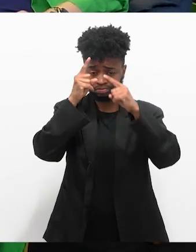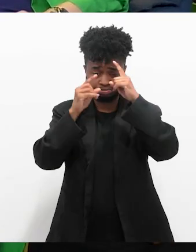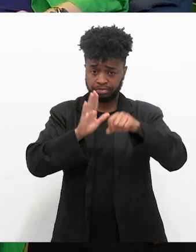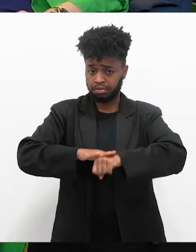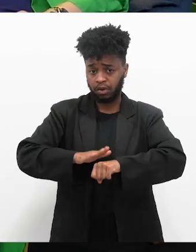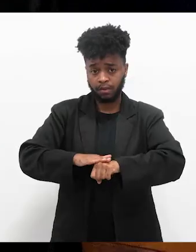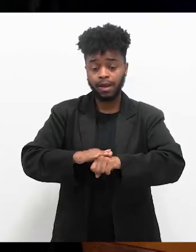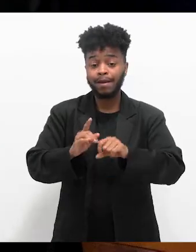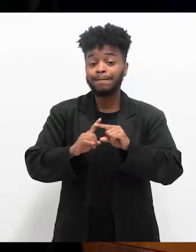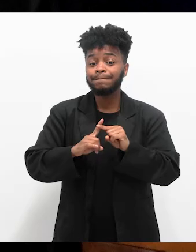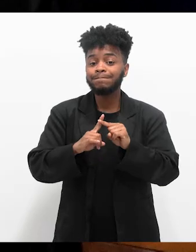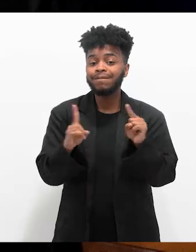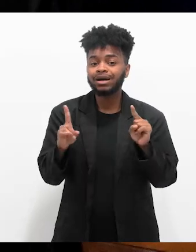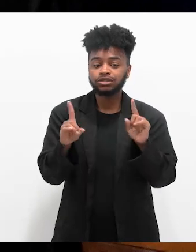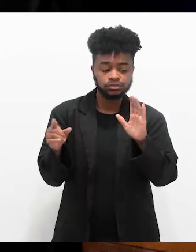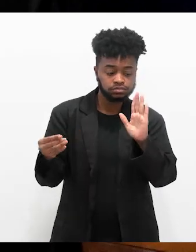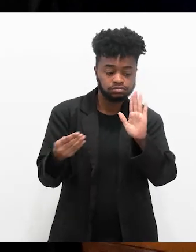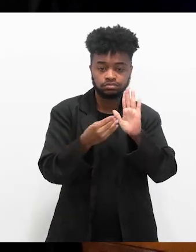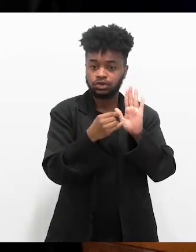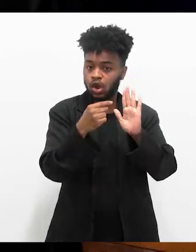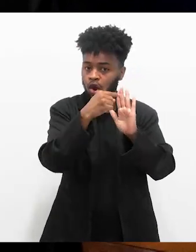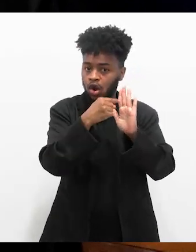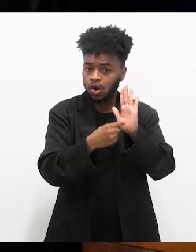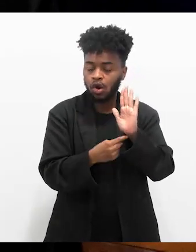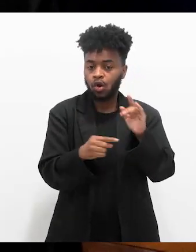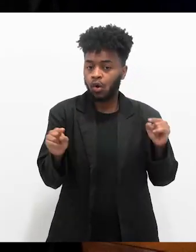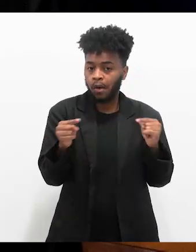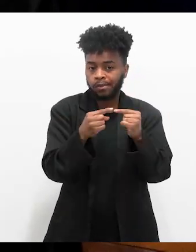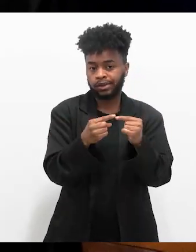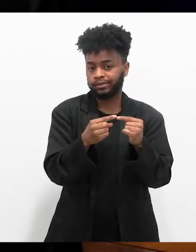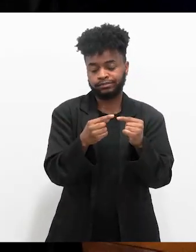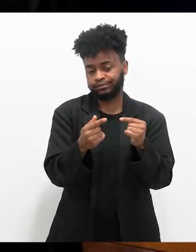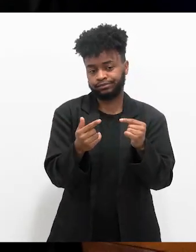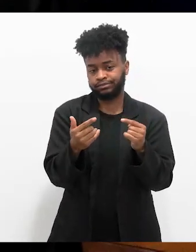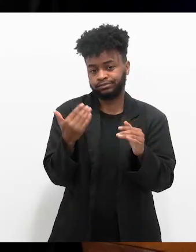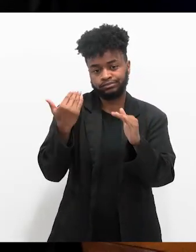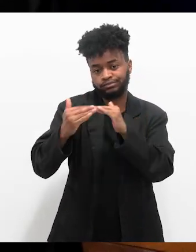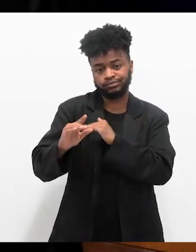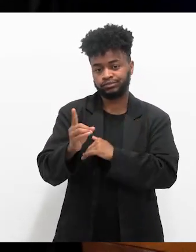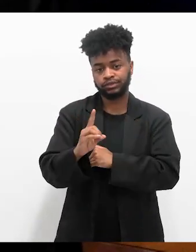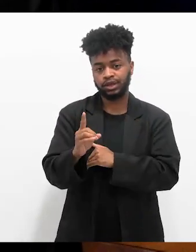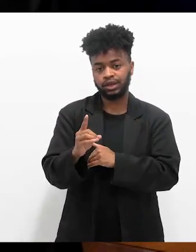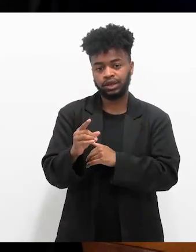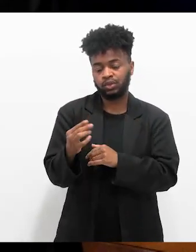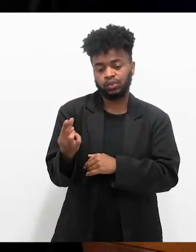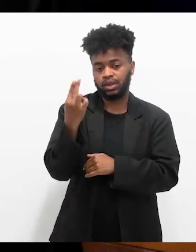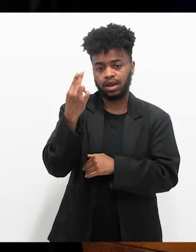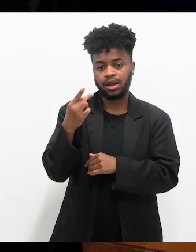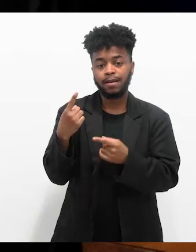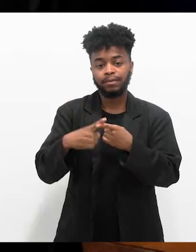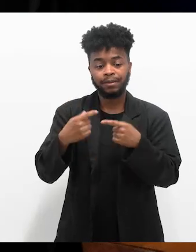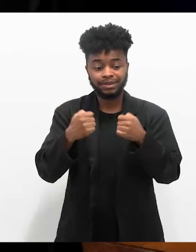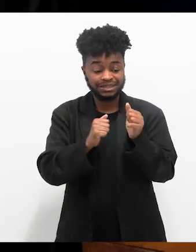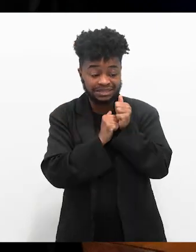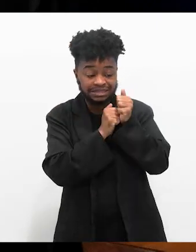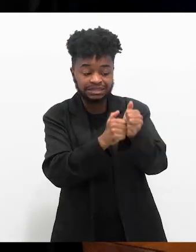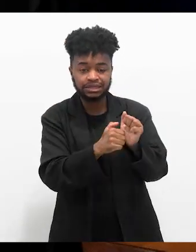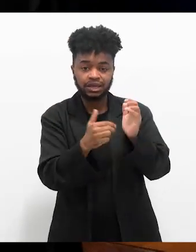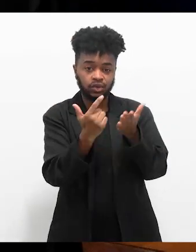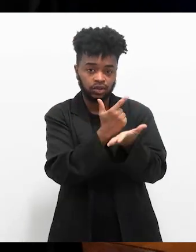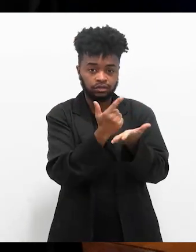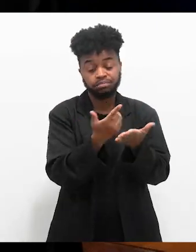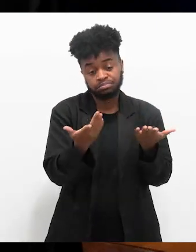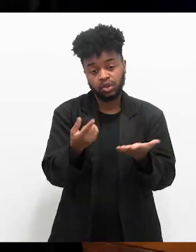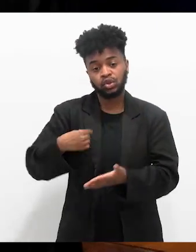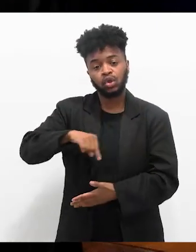quiserem, mas pautado na Escritura, não tem como, entende? Isso a gente consegue segurar um